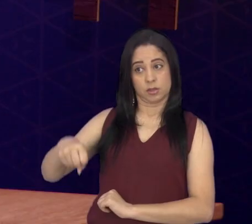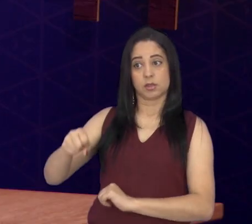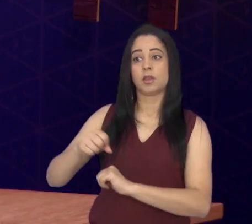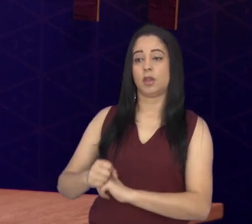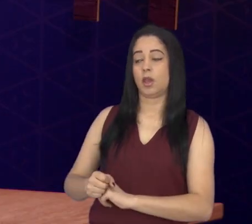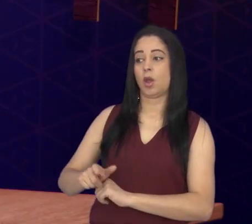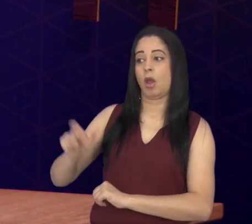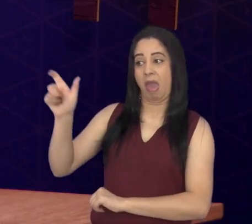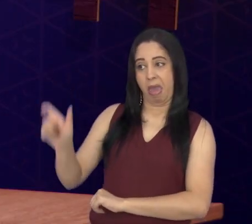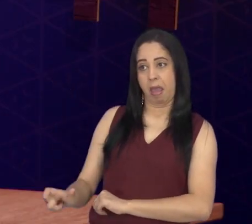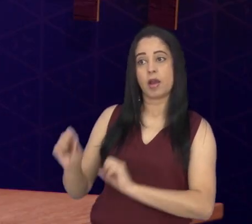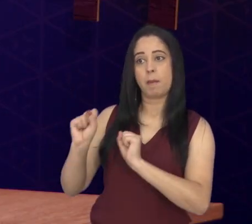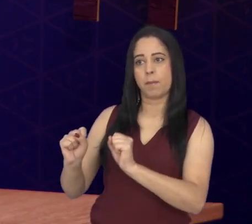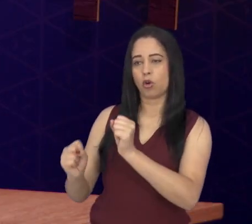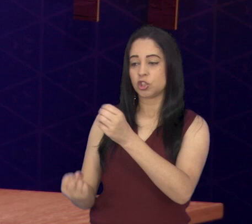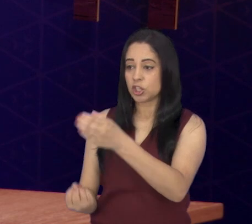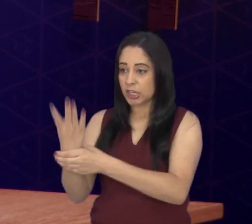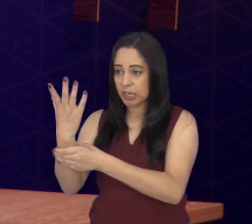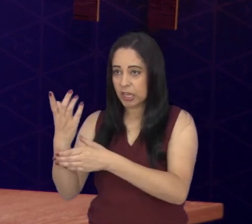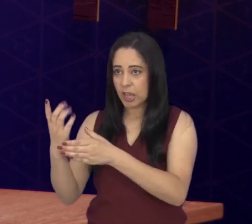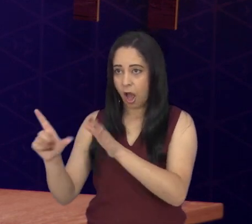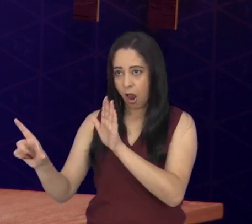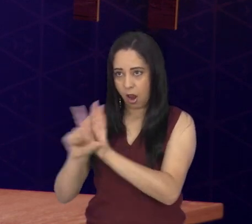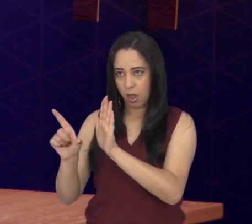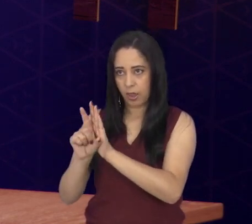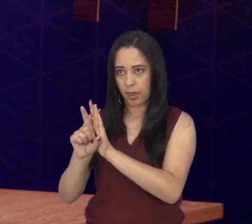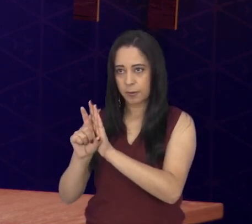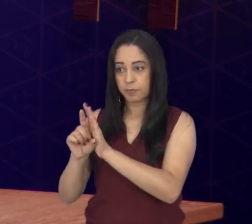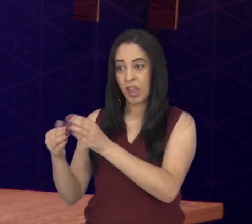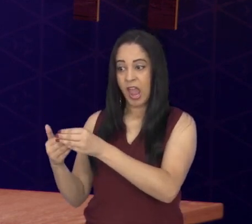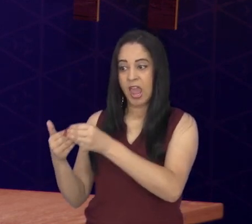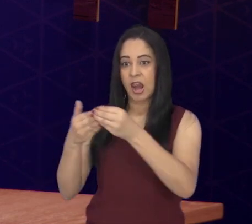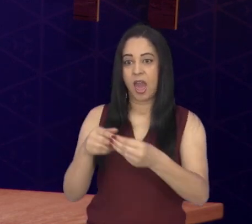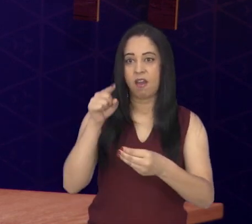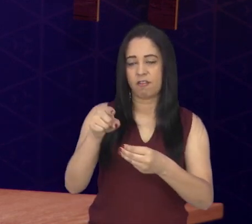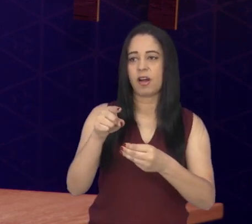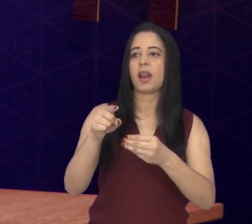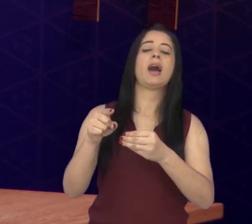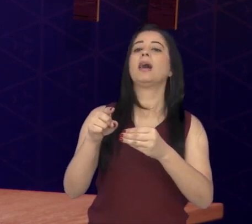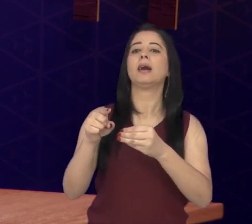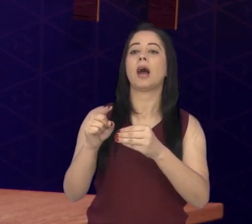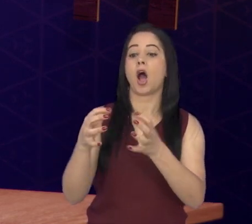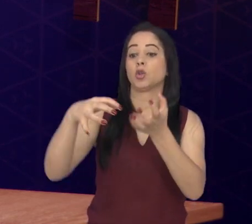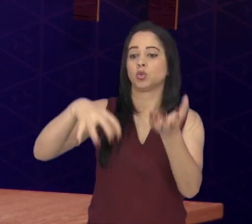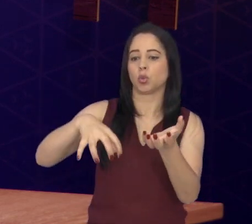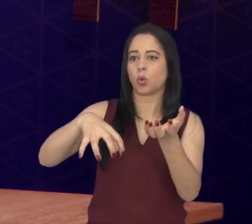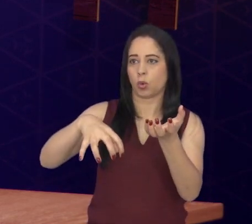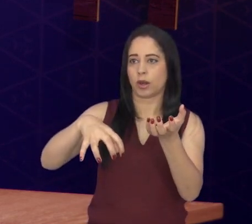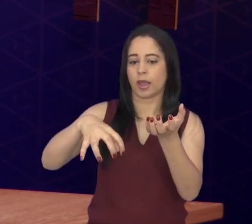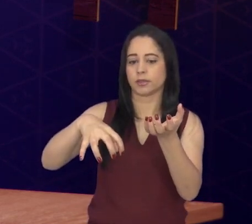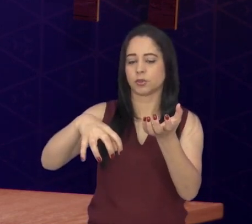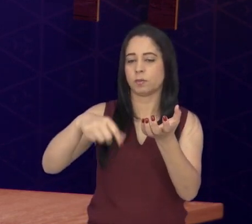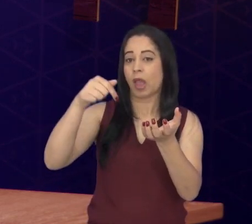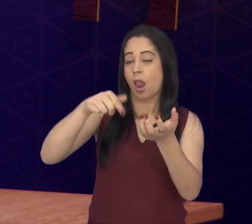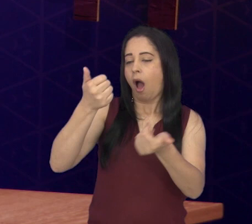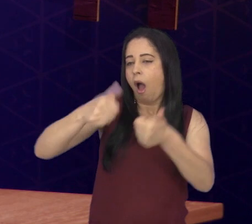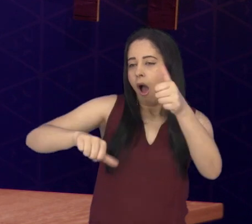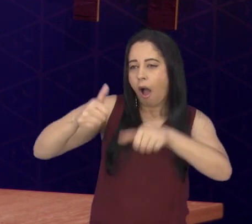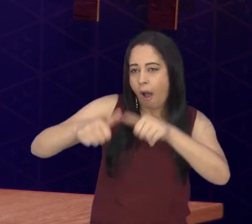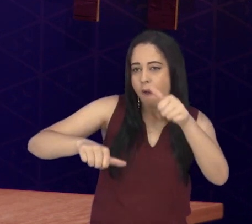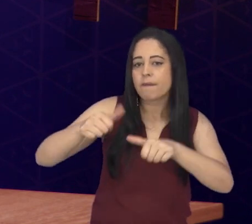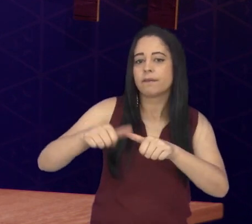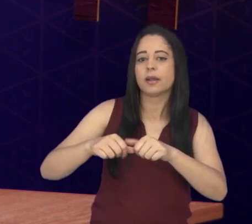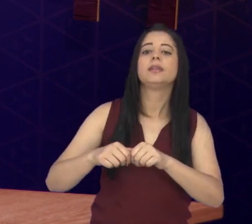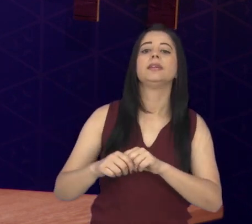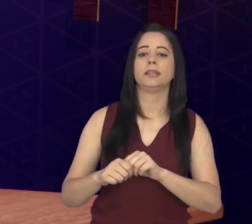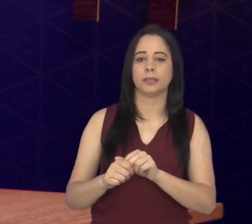Ele pode criar essas leis, mandar pro Congresso Nacional aprovar e tal, tudo mais, criar decretos. Então, tem essa parte